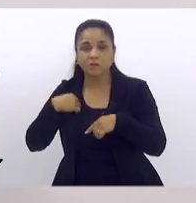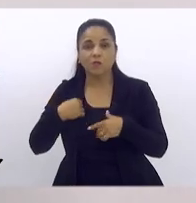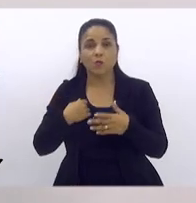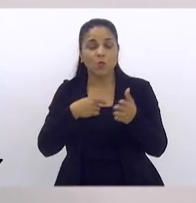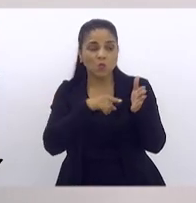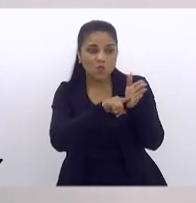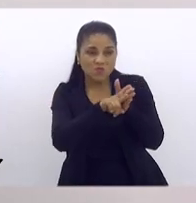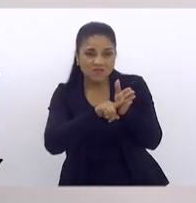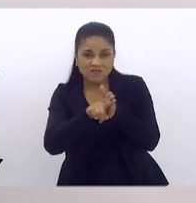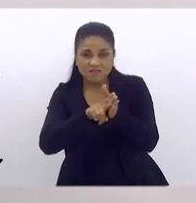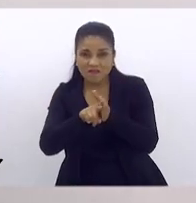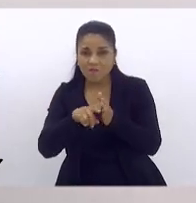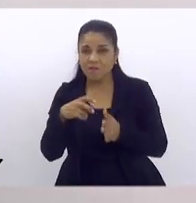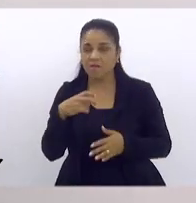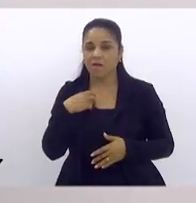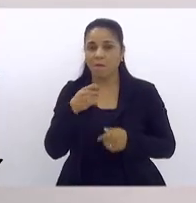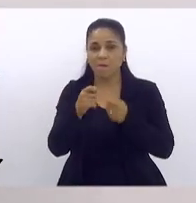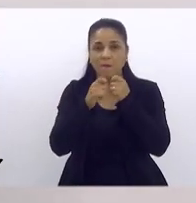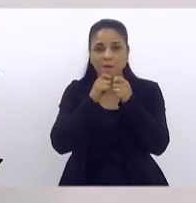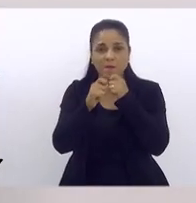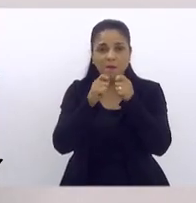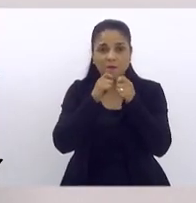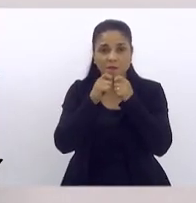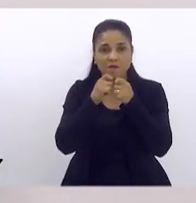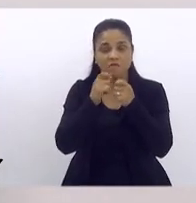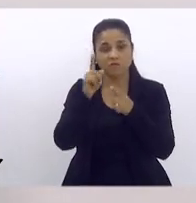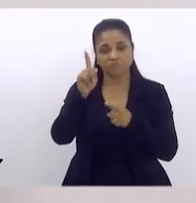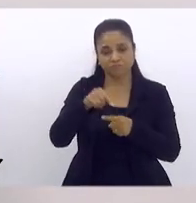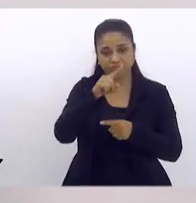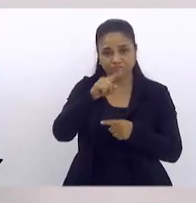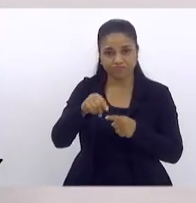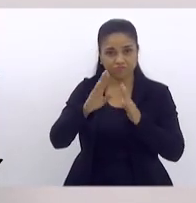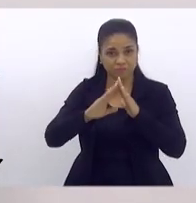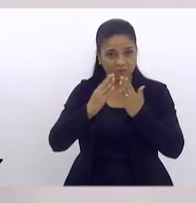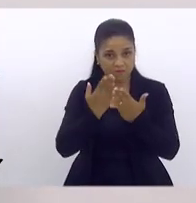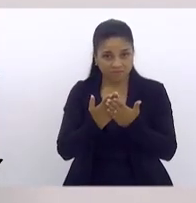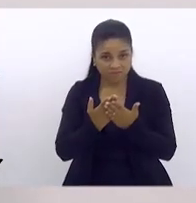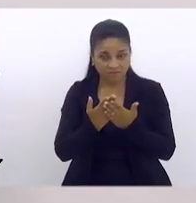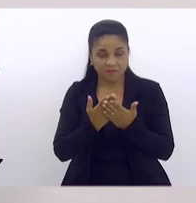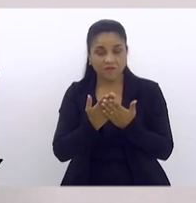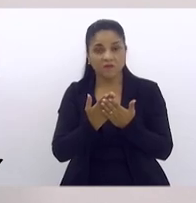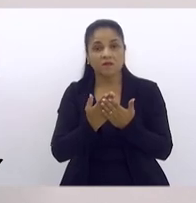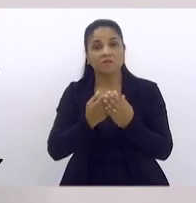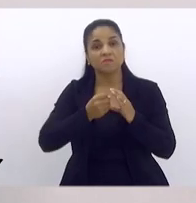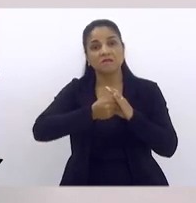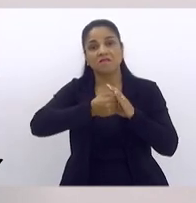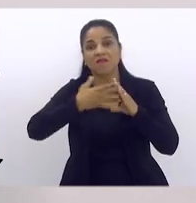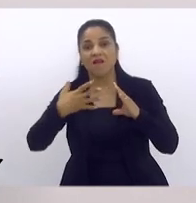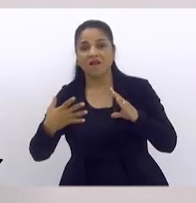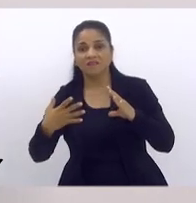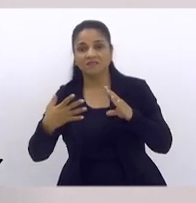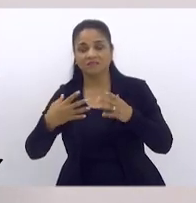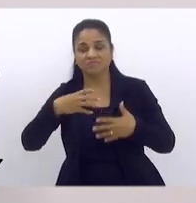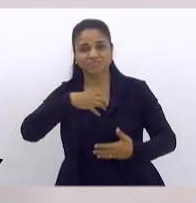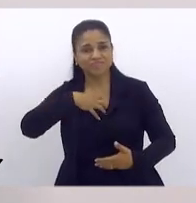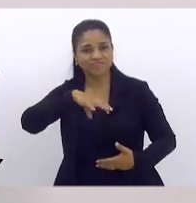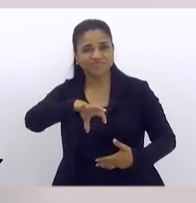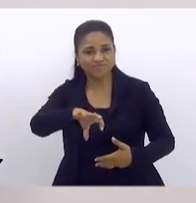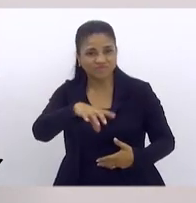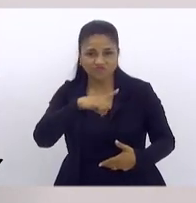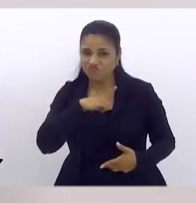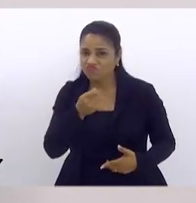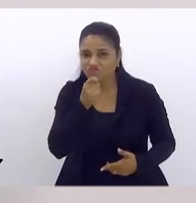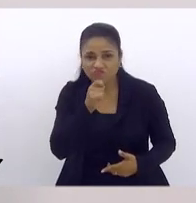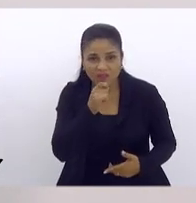oral foi banido nas escolas Porque tem uma característica da empatia alguém